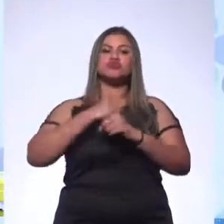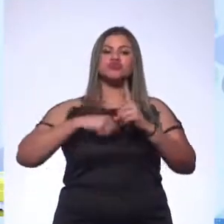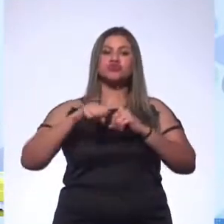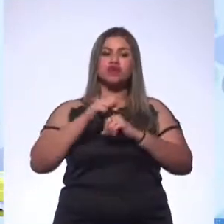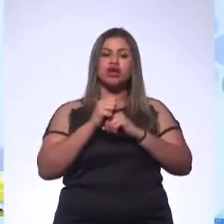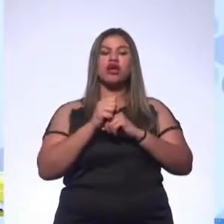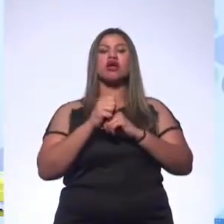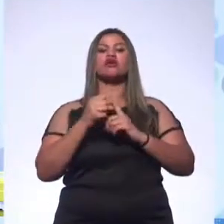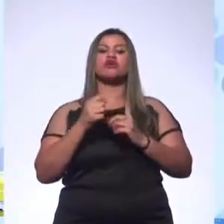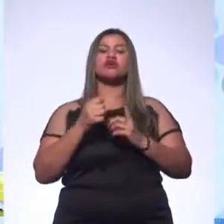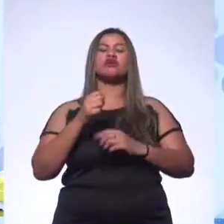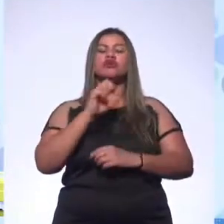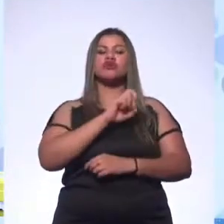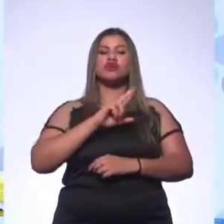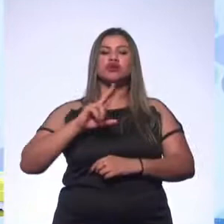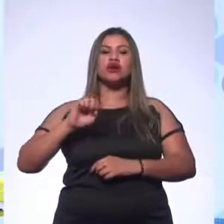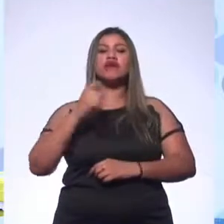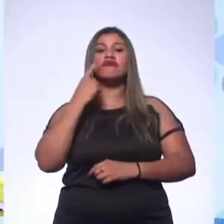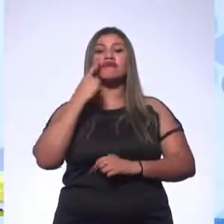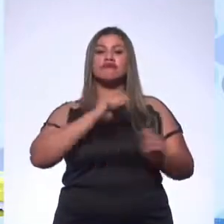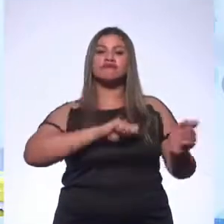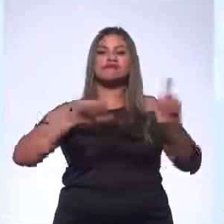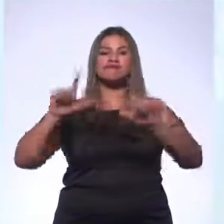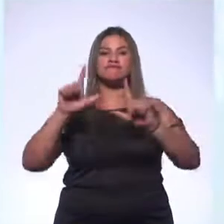mostrar a próxima tela.